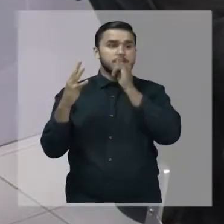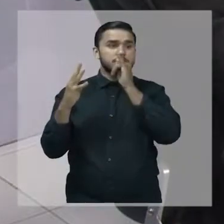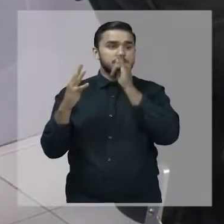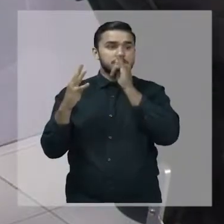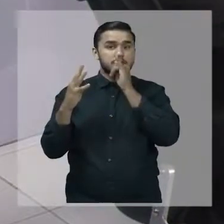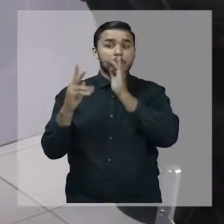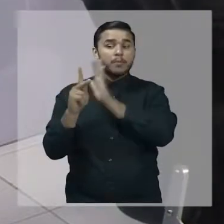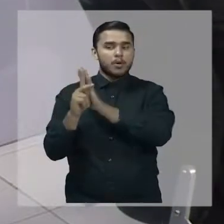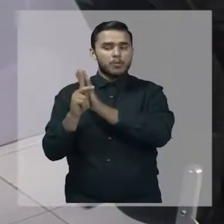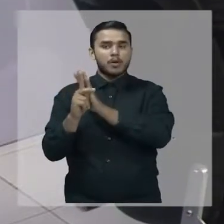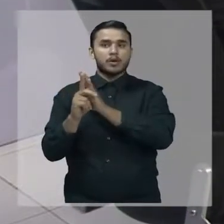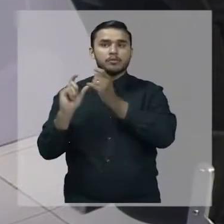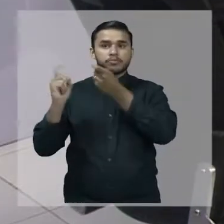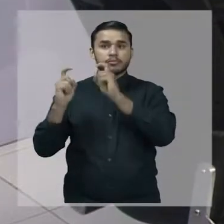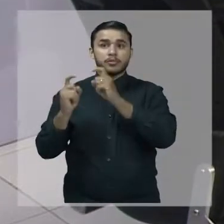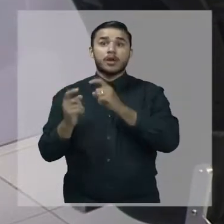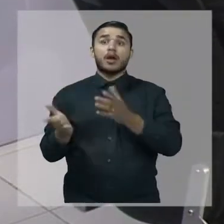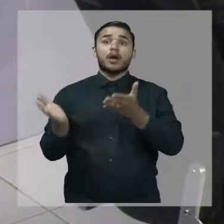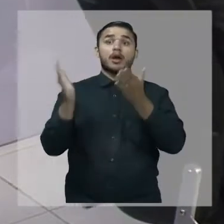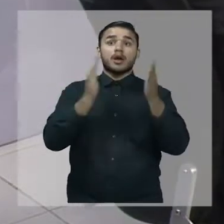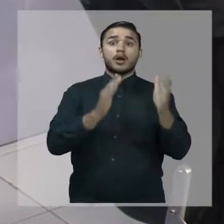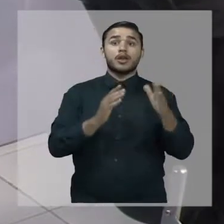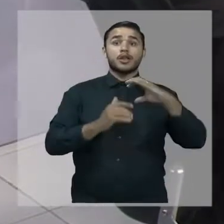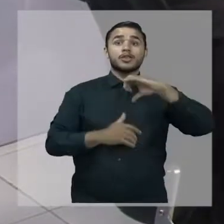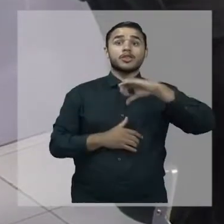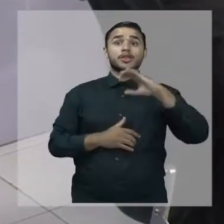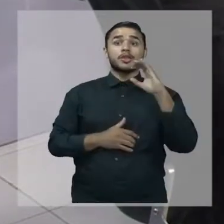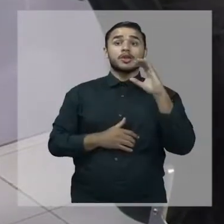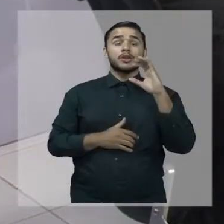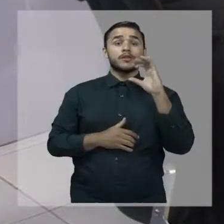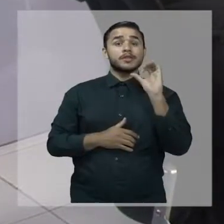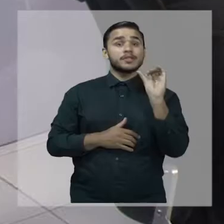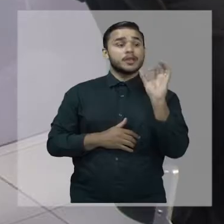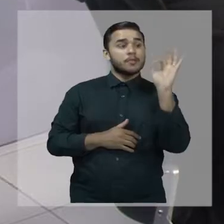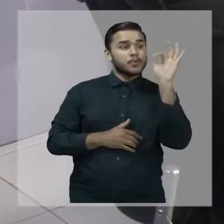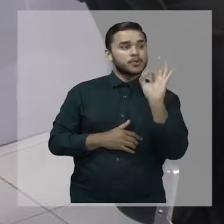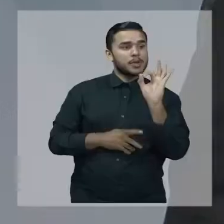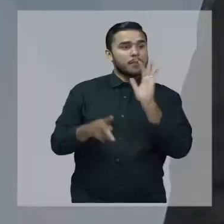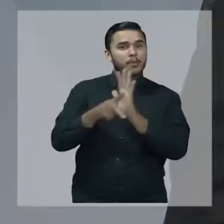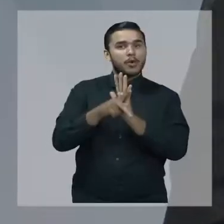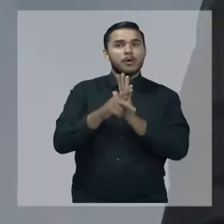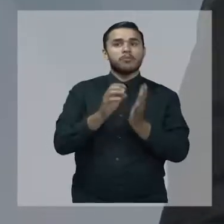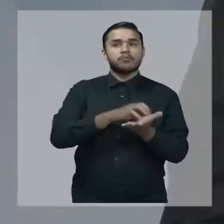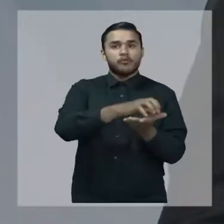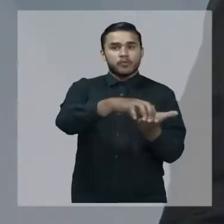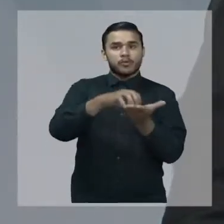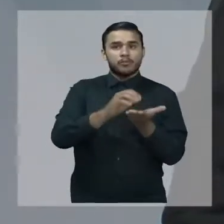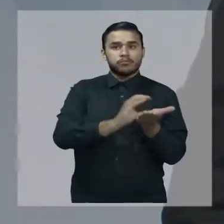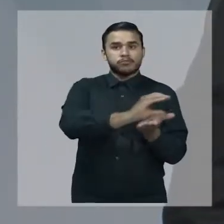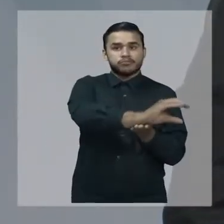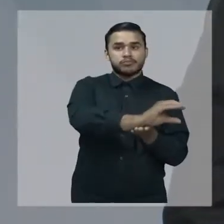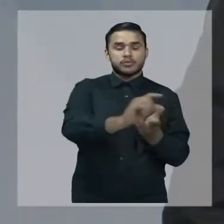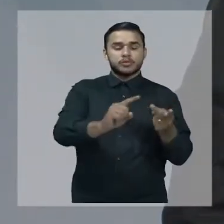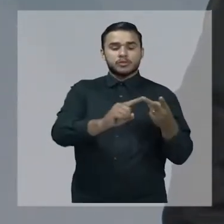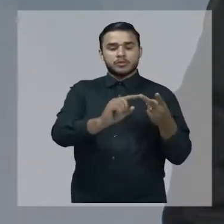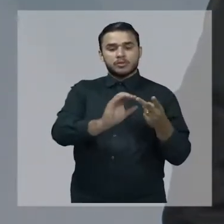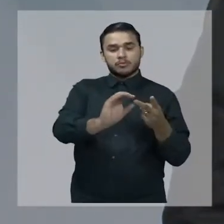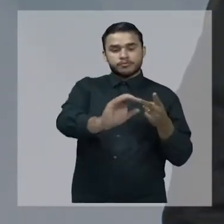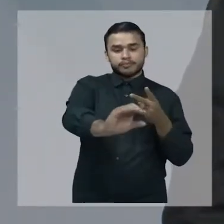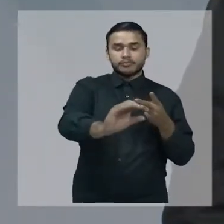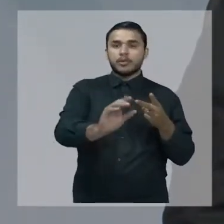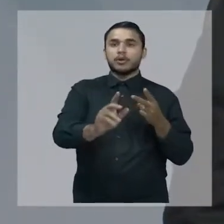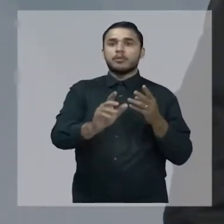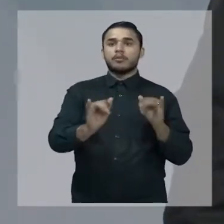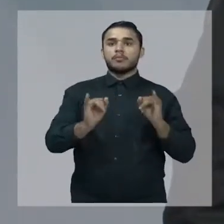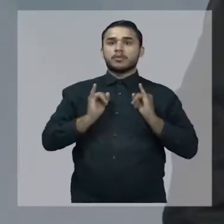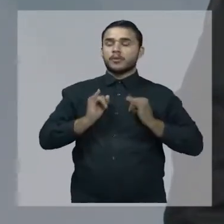Funcionário público e aposentadoria. Ontem o ministro falou aqui, eu me lembro do Roberto Campos, ele tem um livro sobre a Constituição Brasileira